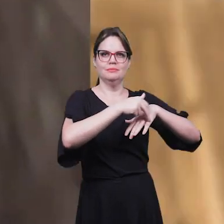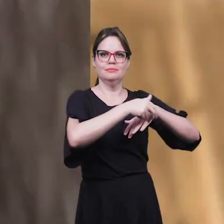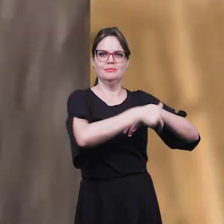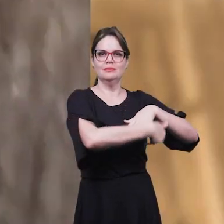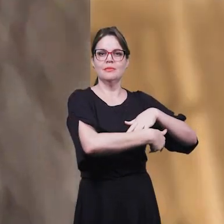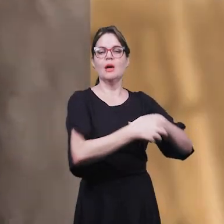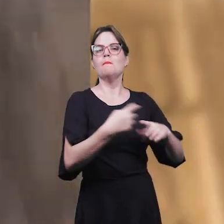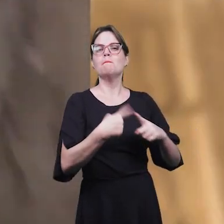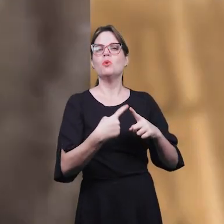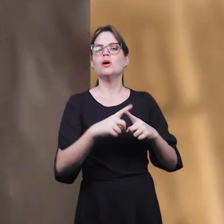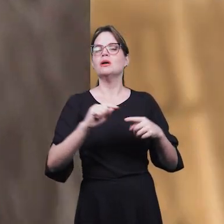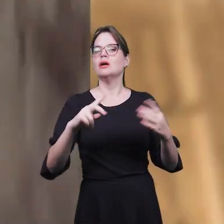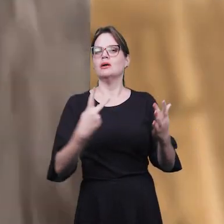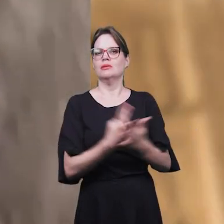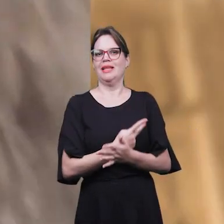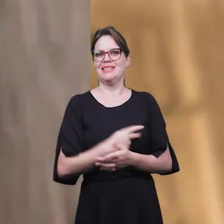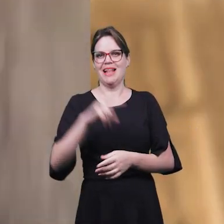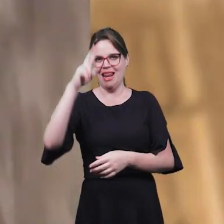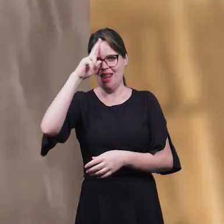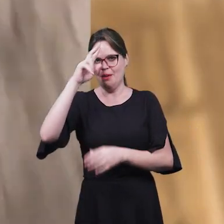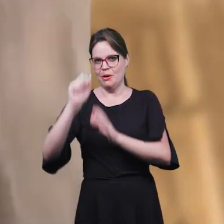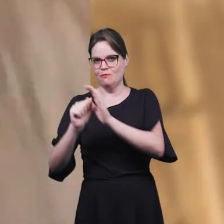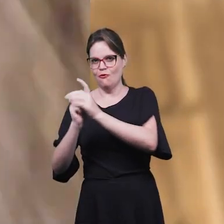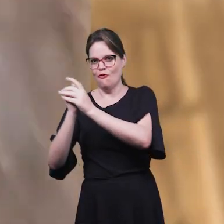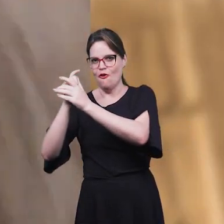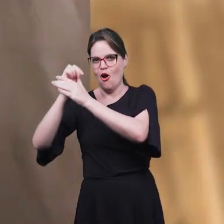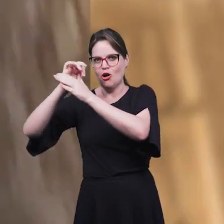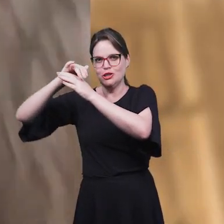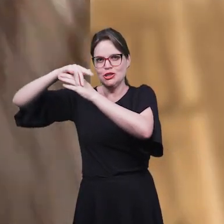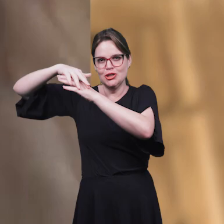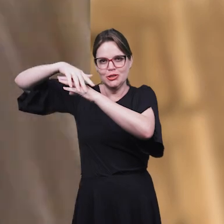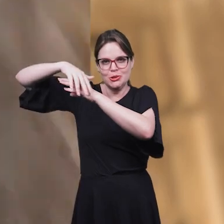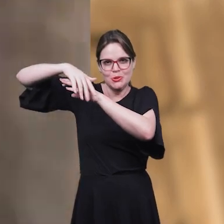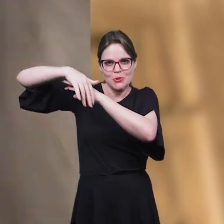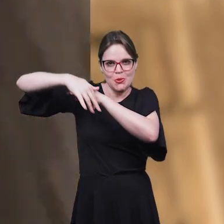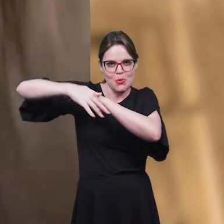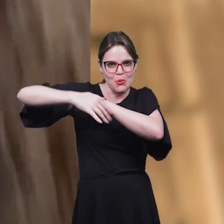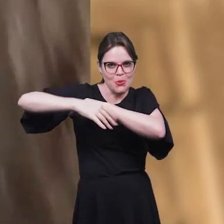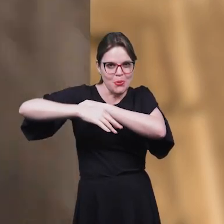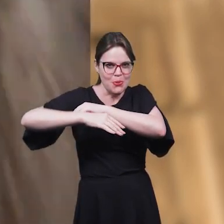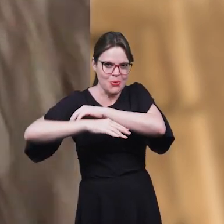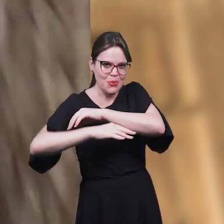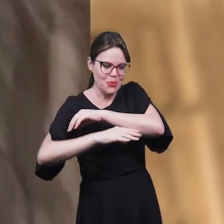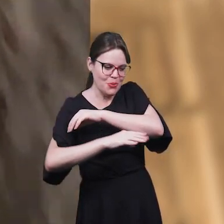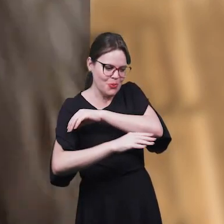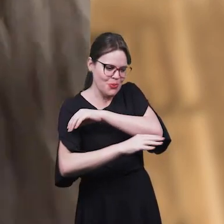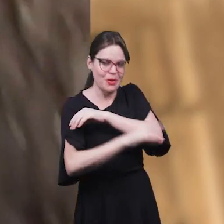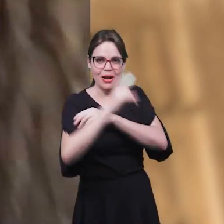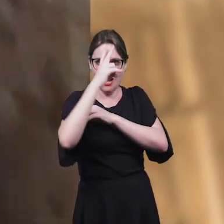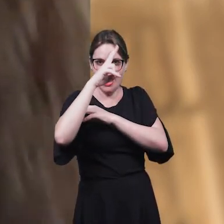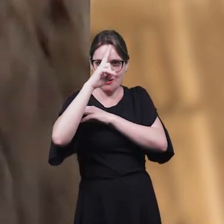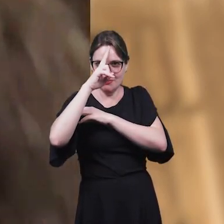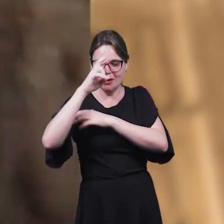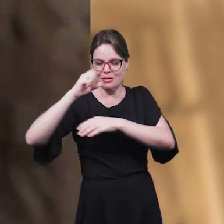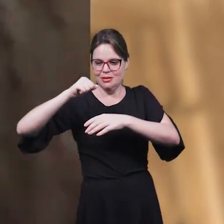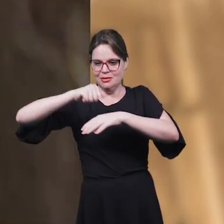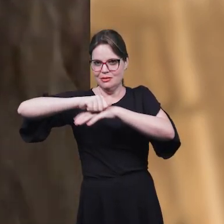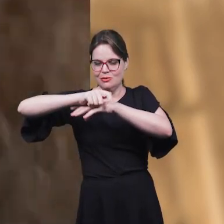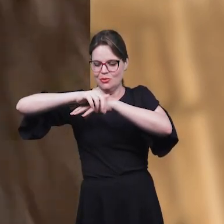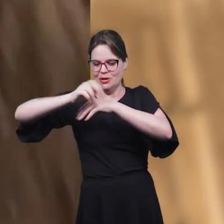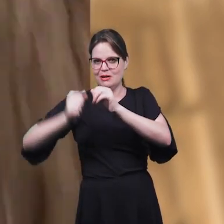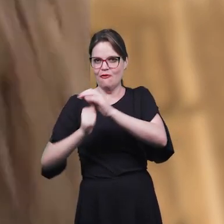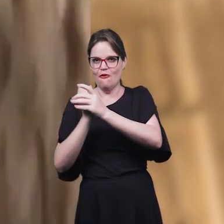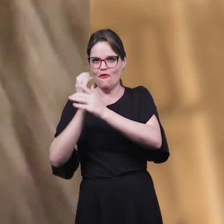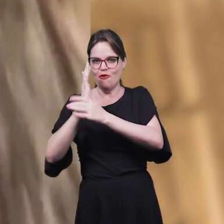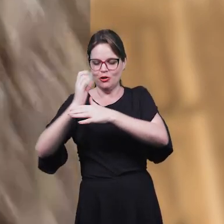limpa da fonte de Gion. Nós estamos vendo aí os túneis. Os judeus, né, aqueles que vinham oferecer a sua